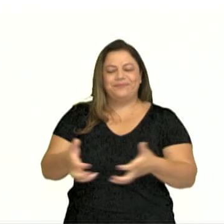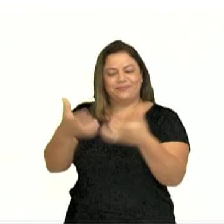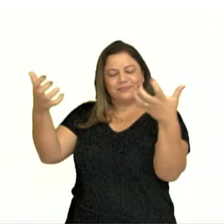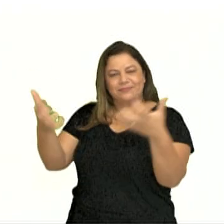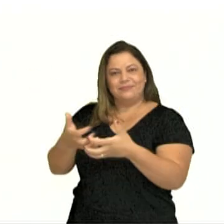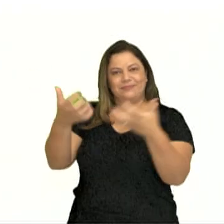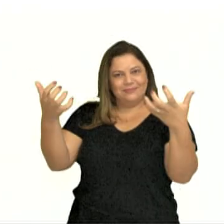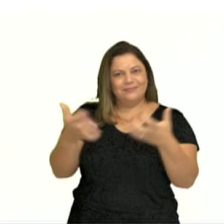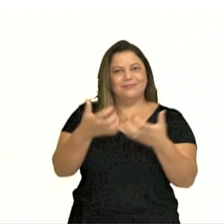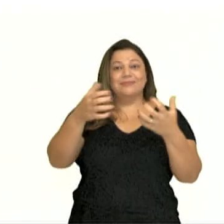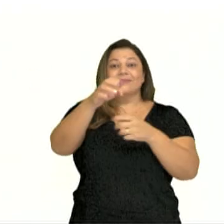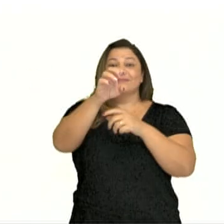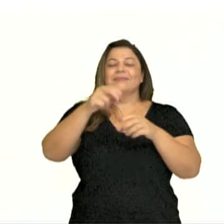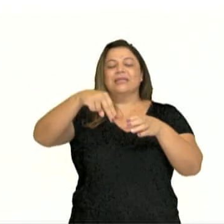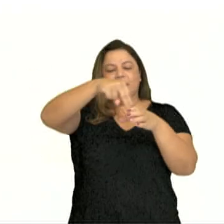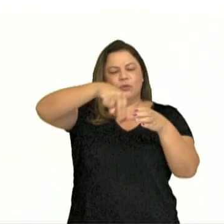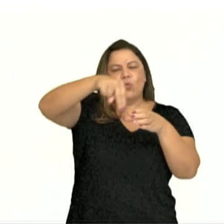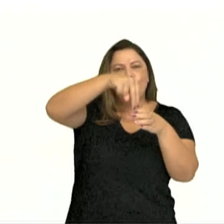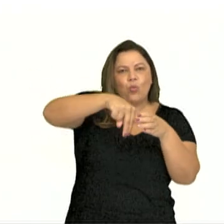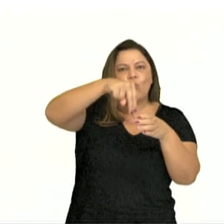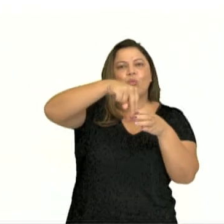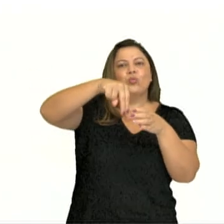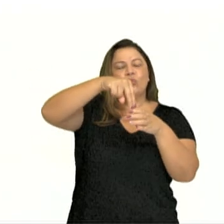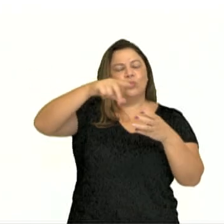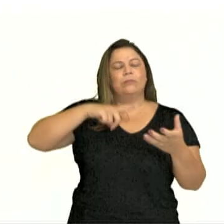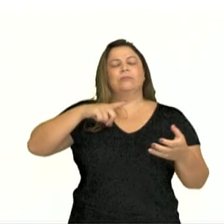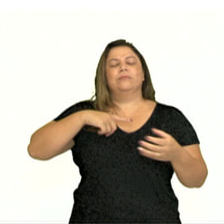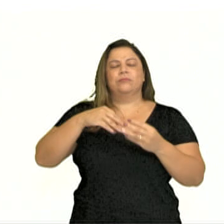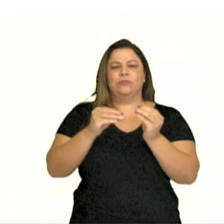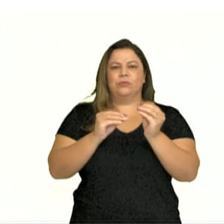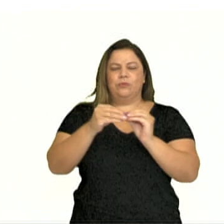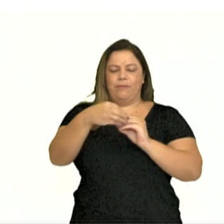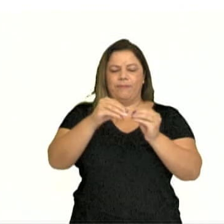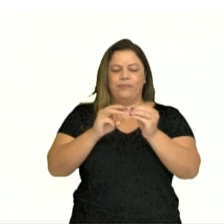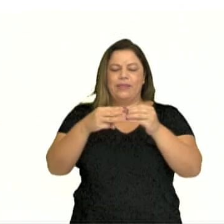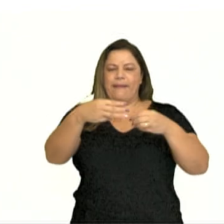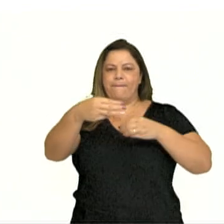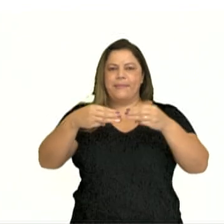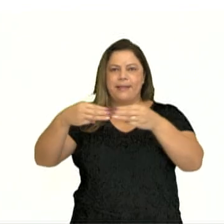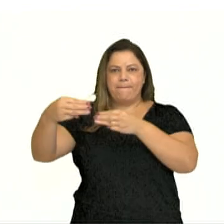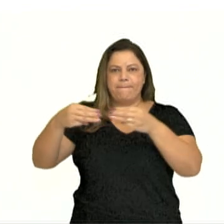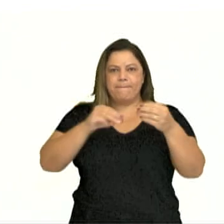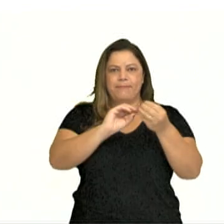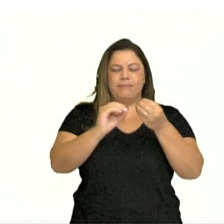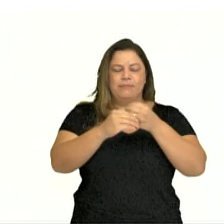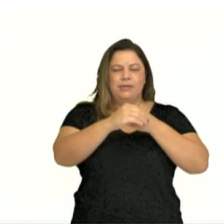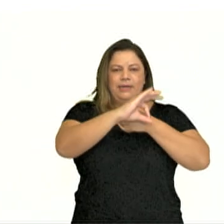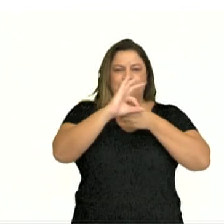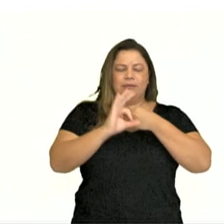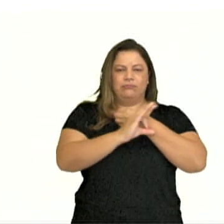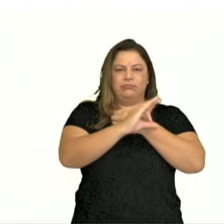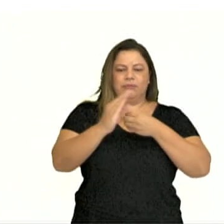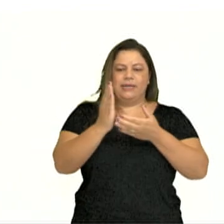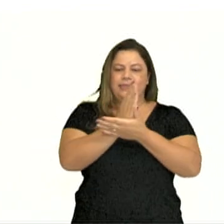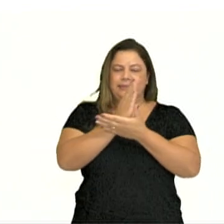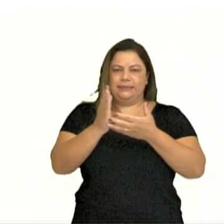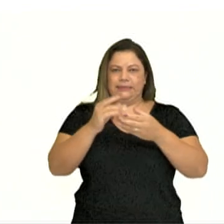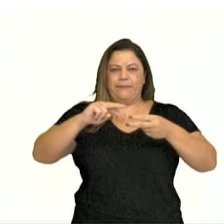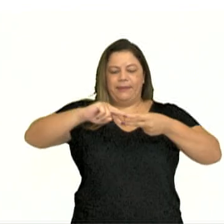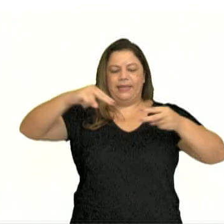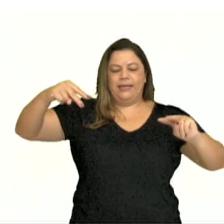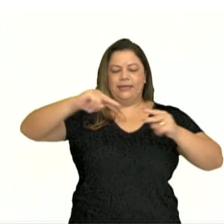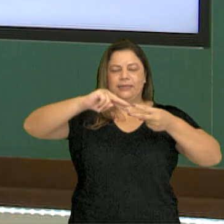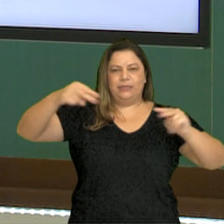então, eucariontes com núcleo verdadeiro, membrana nuclear acarioteca, que separa o material genético do restante